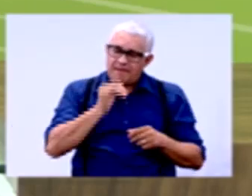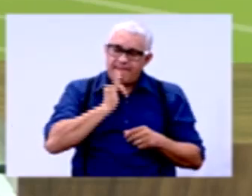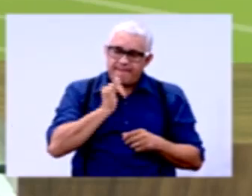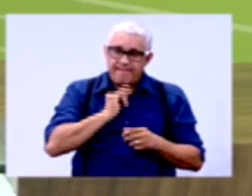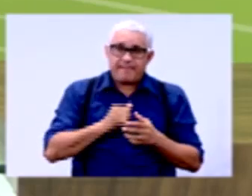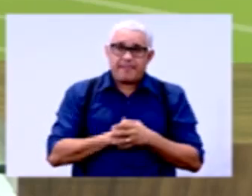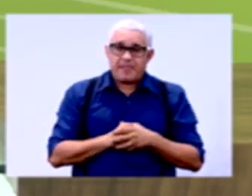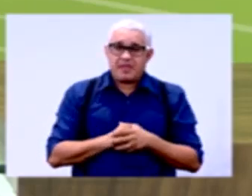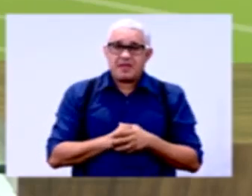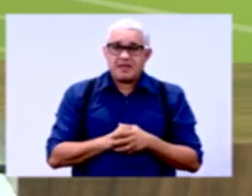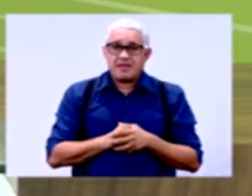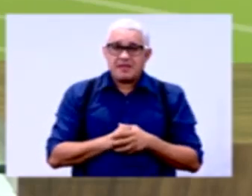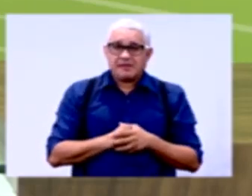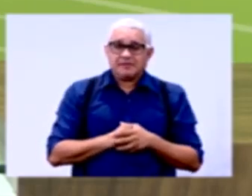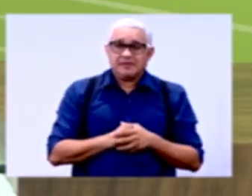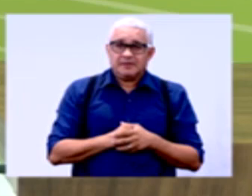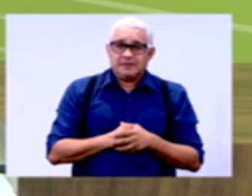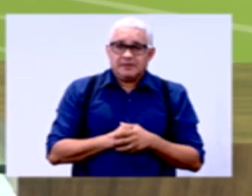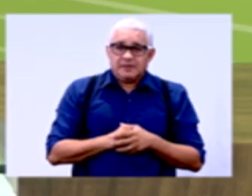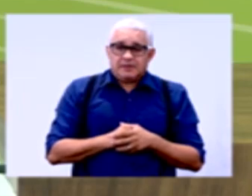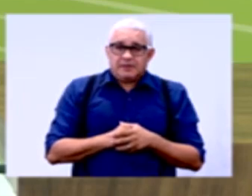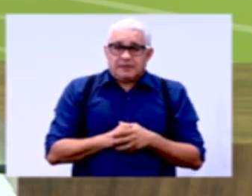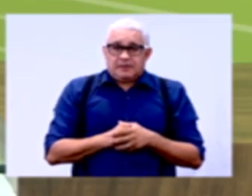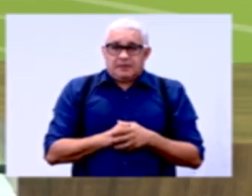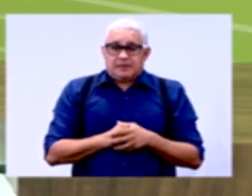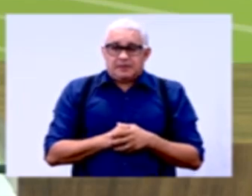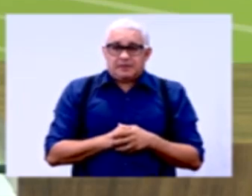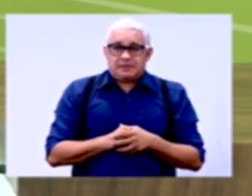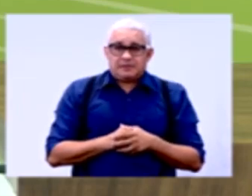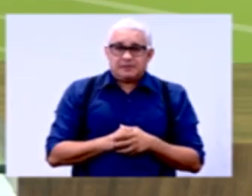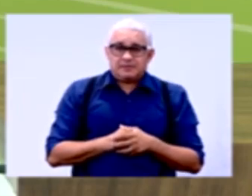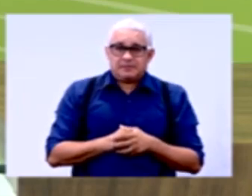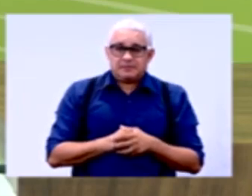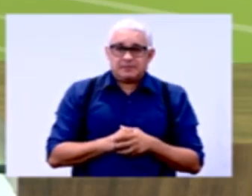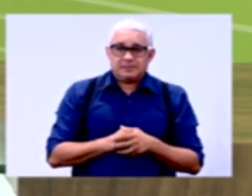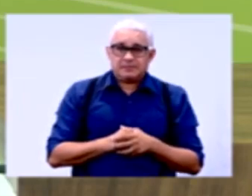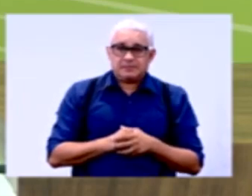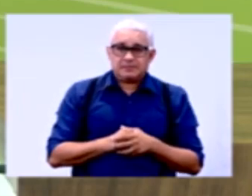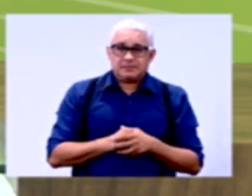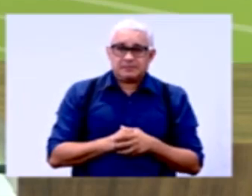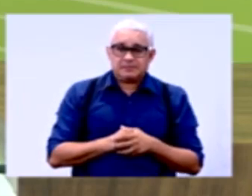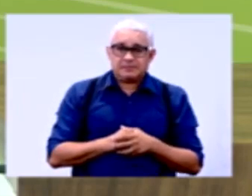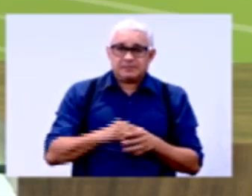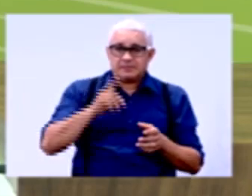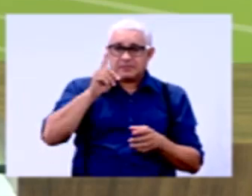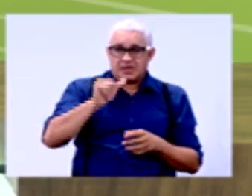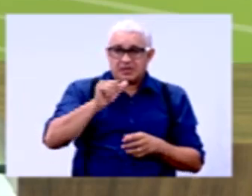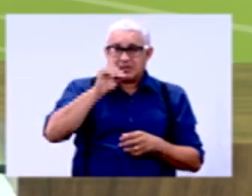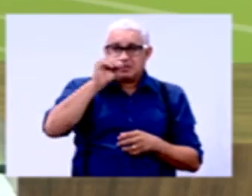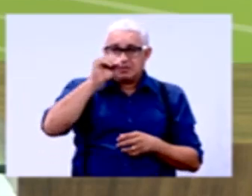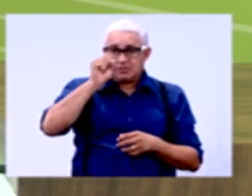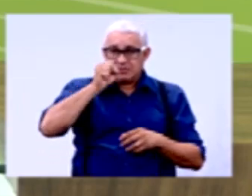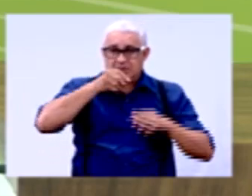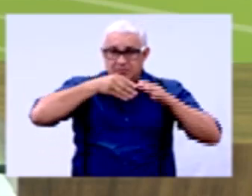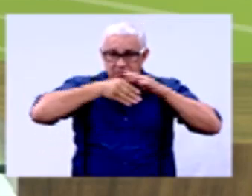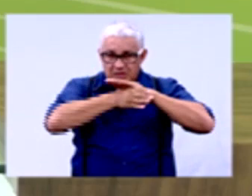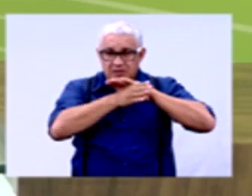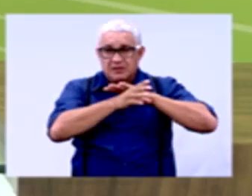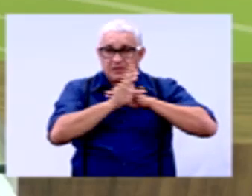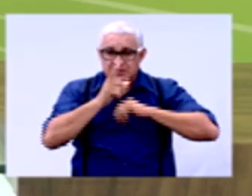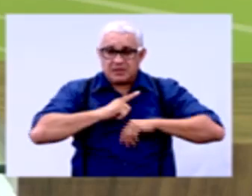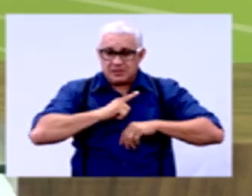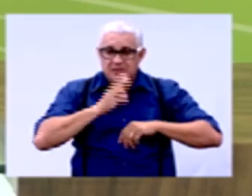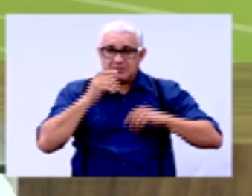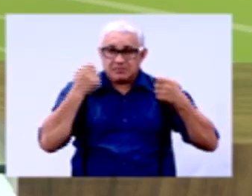exemplo bem específico, aqueles campos de entrada de dados, por exemplo, que já vem com o que